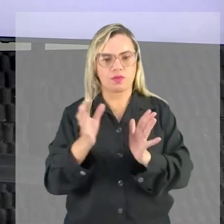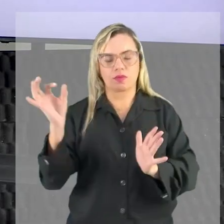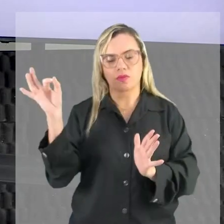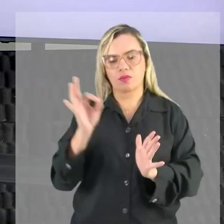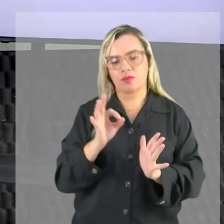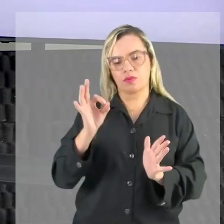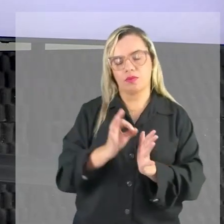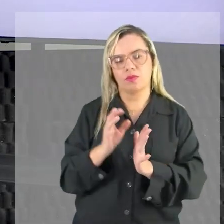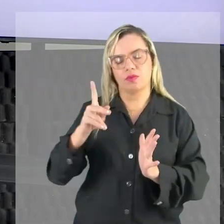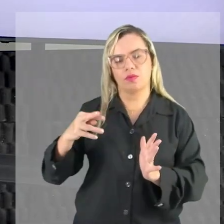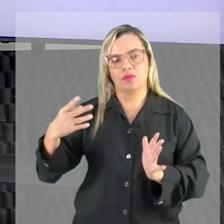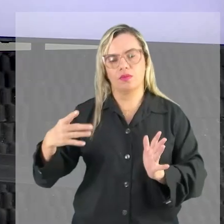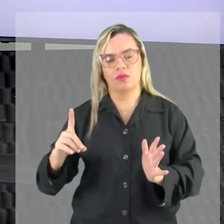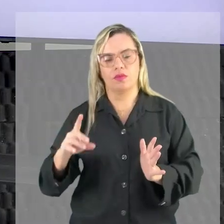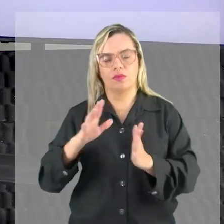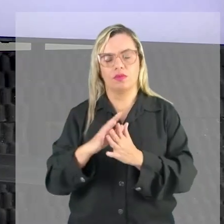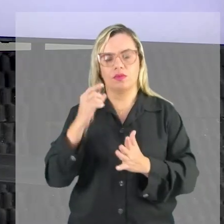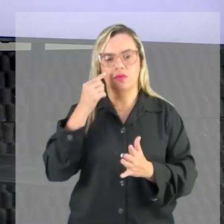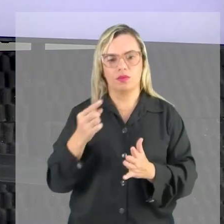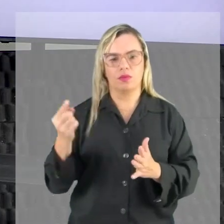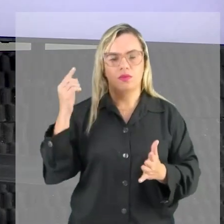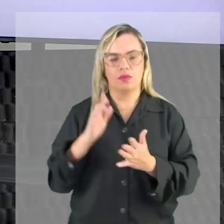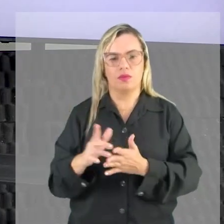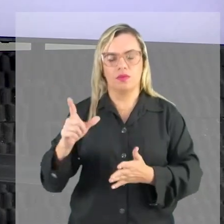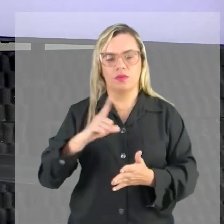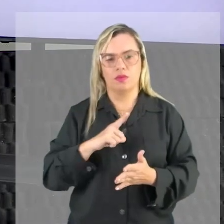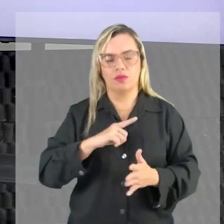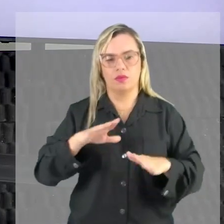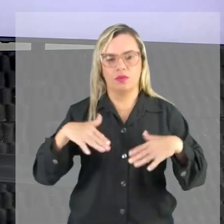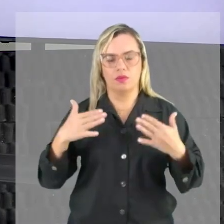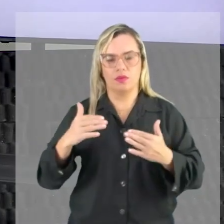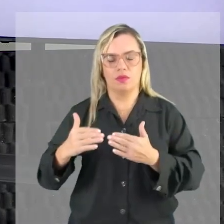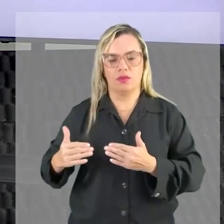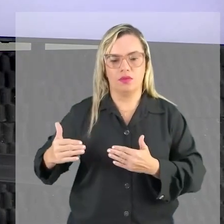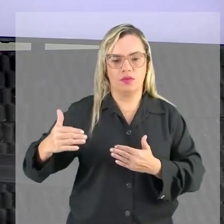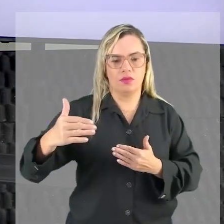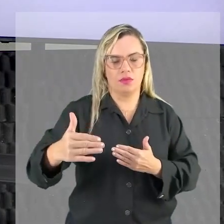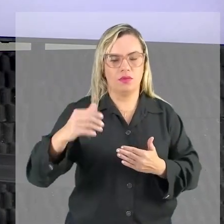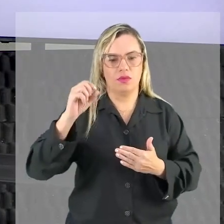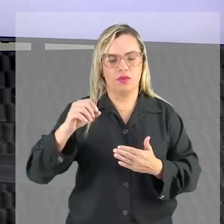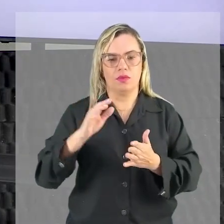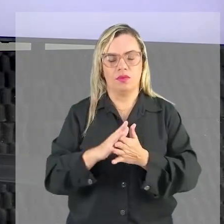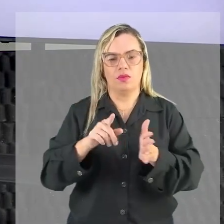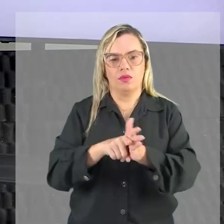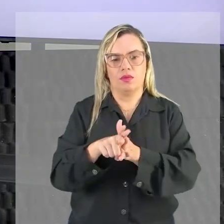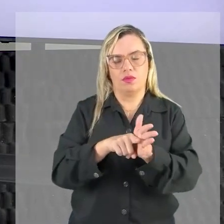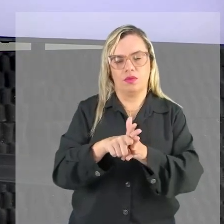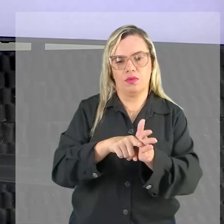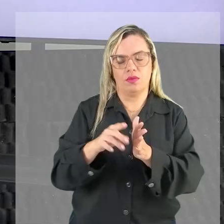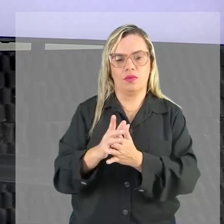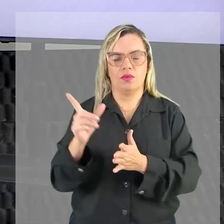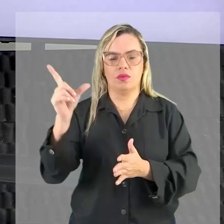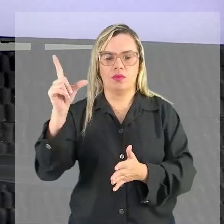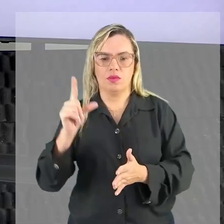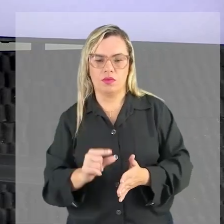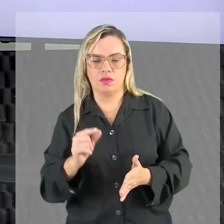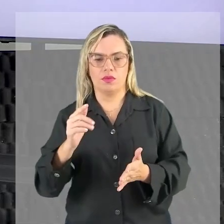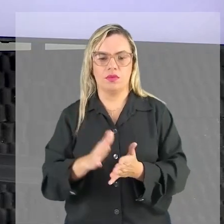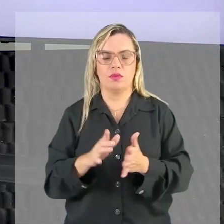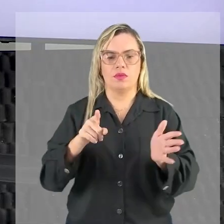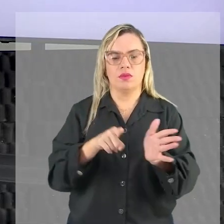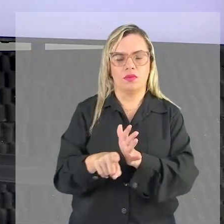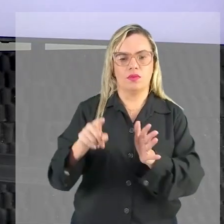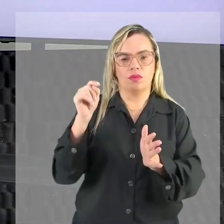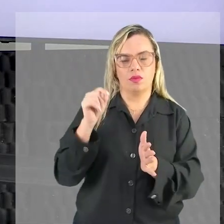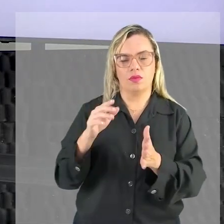Parquet. Existe uma versão mais longa e uma versão mais curta, com menos questões, onde